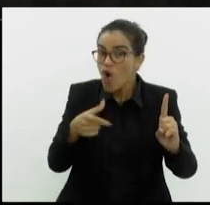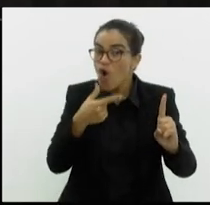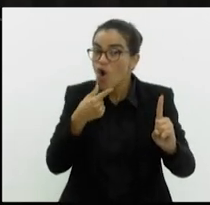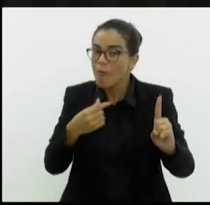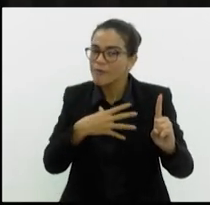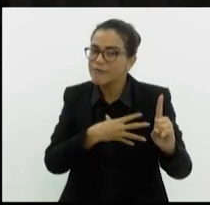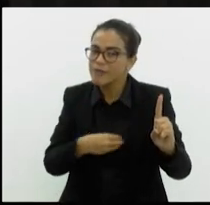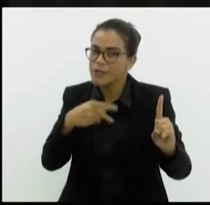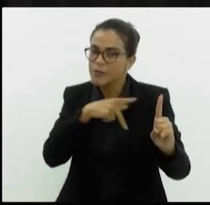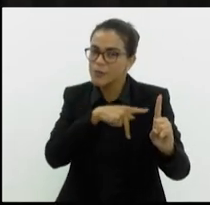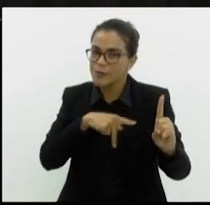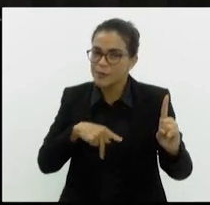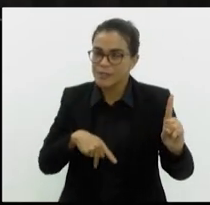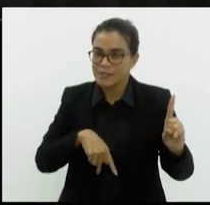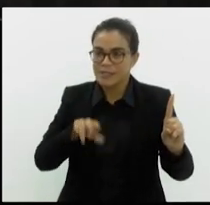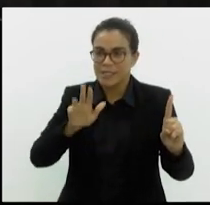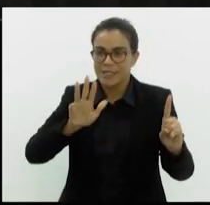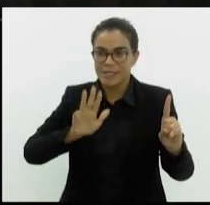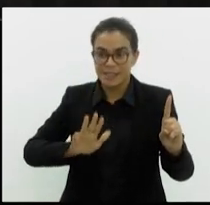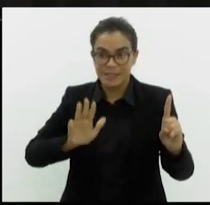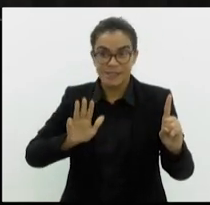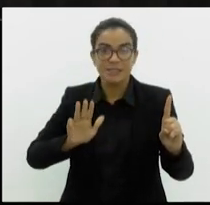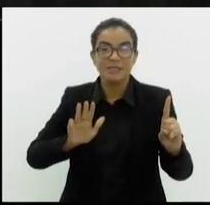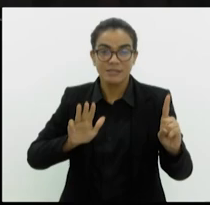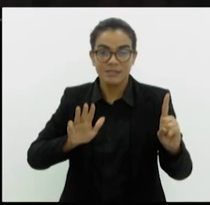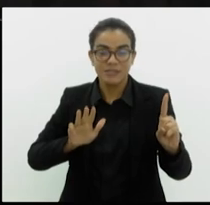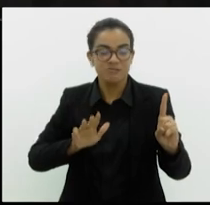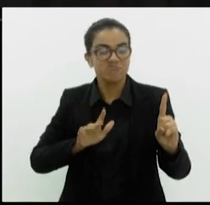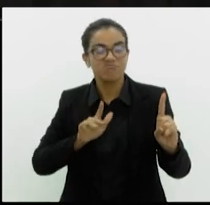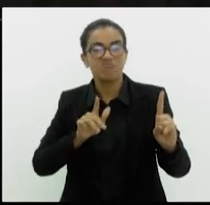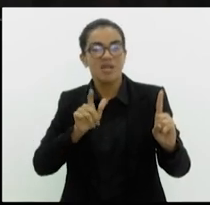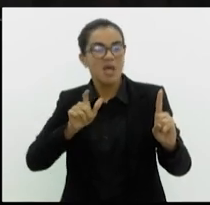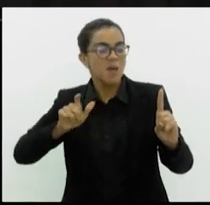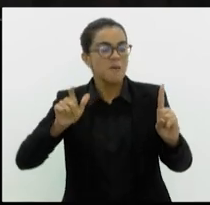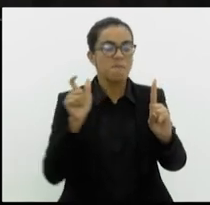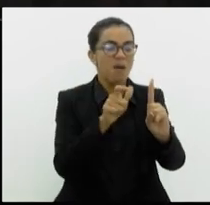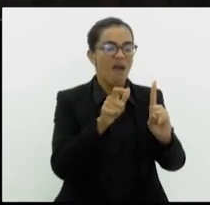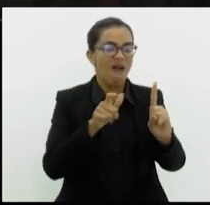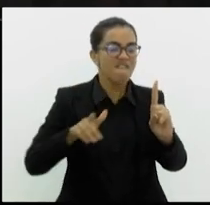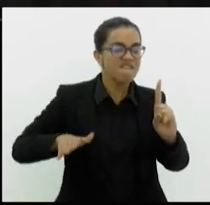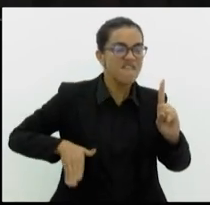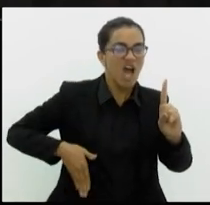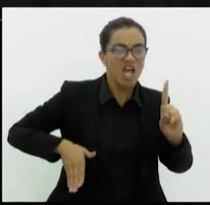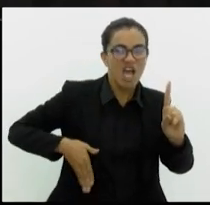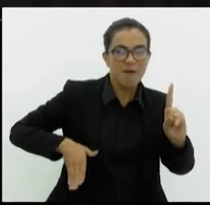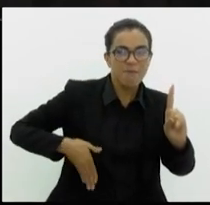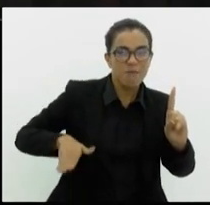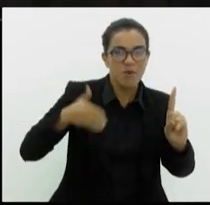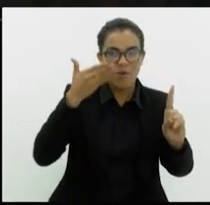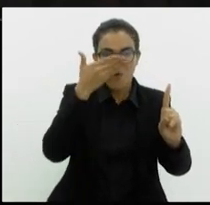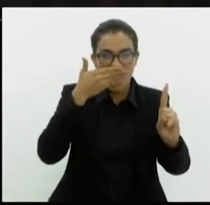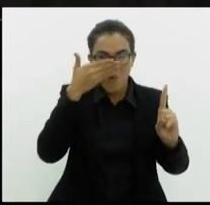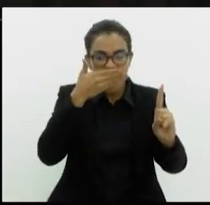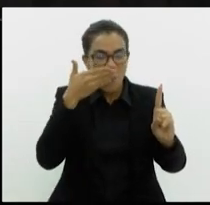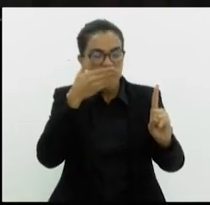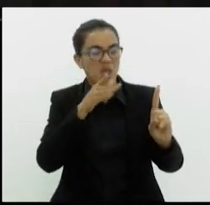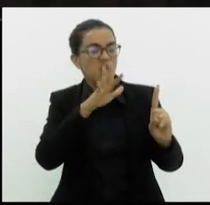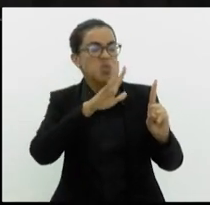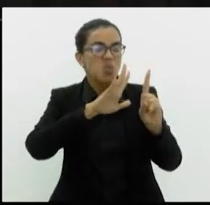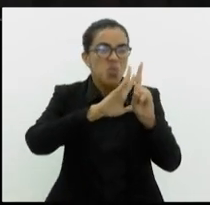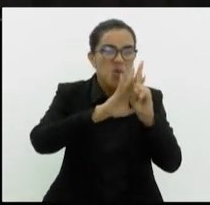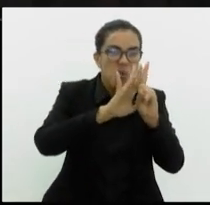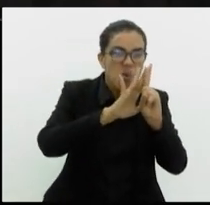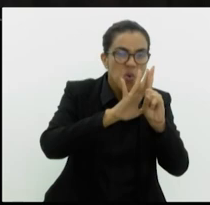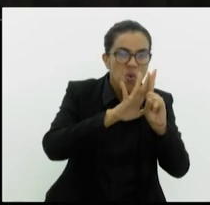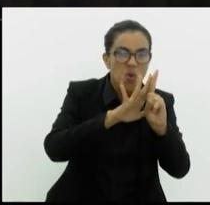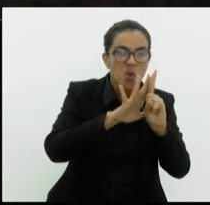da República, o filho do presidente da República chama ela de vagabunda, de doente louca e